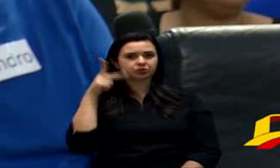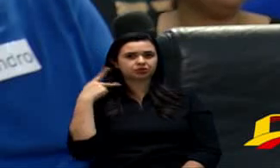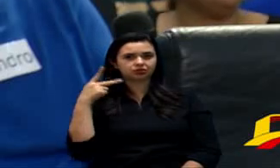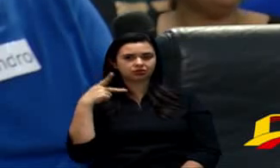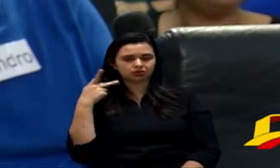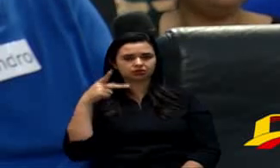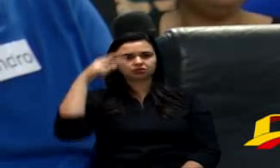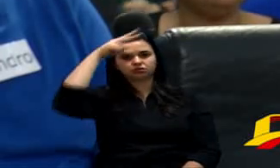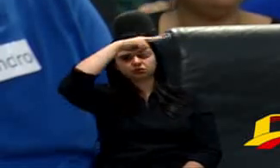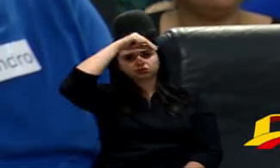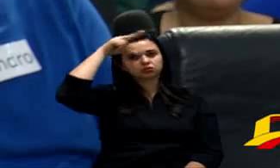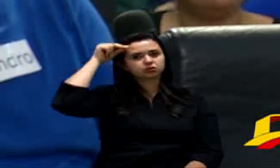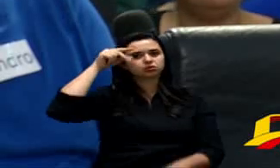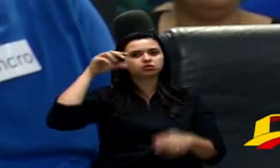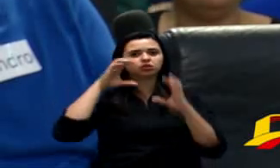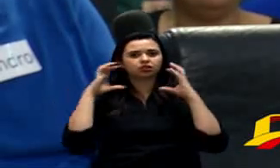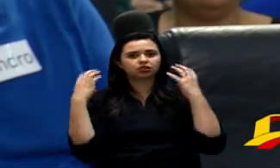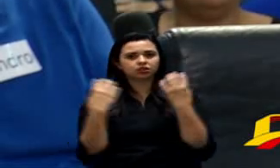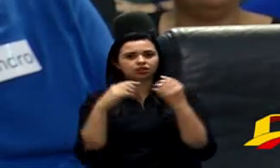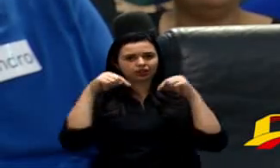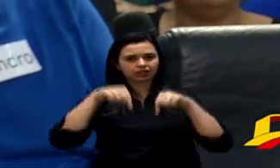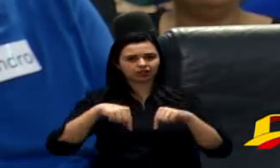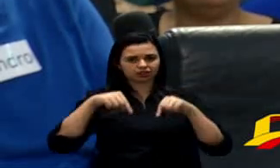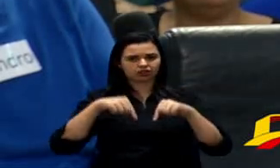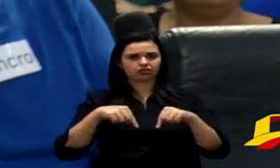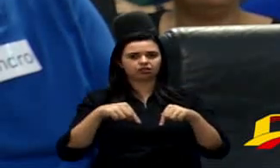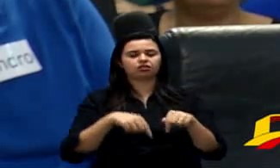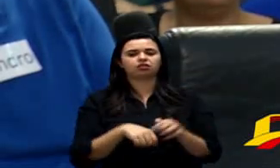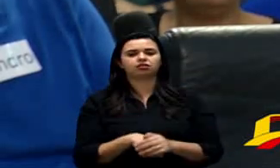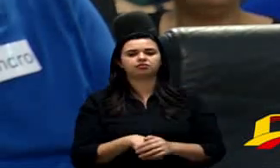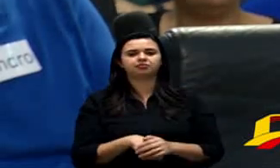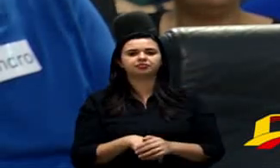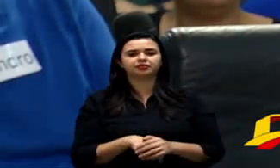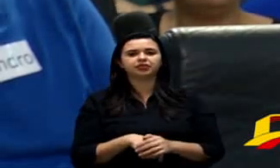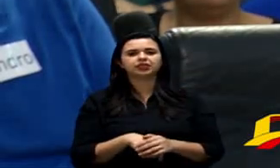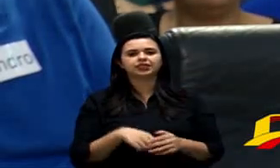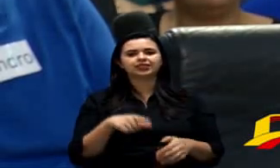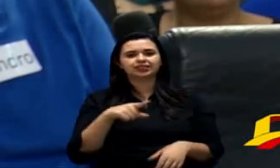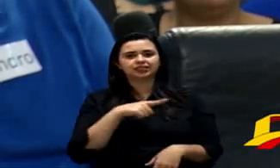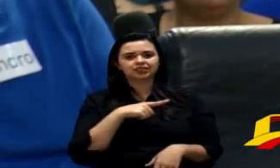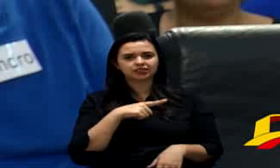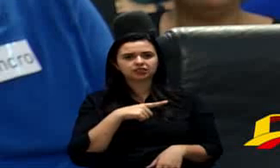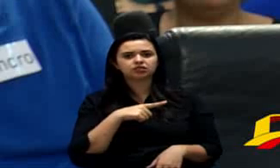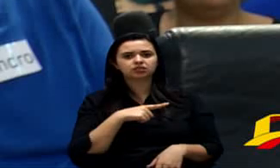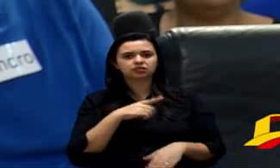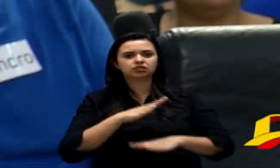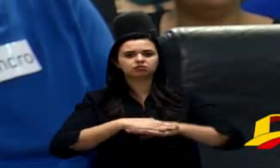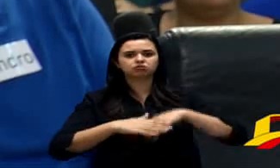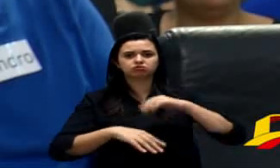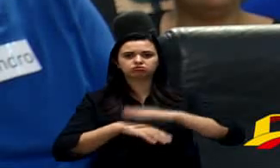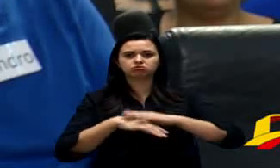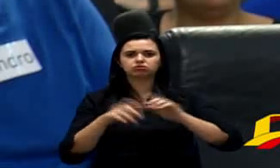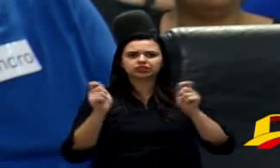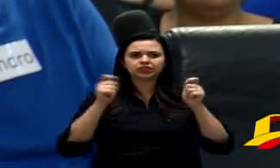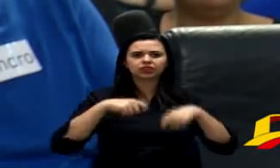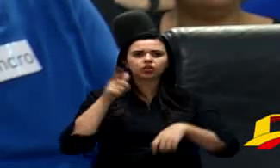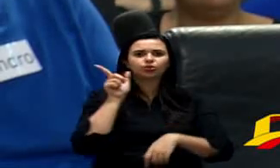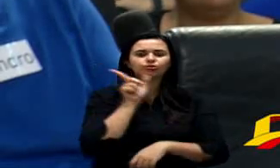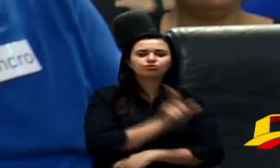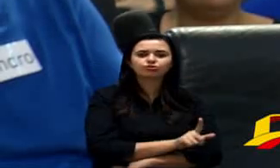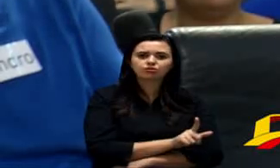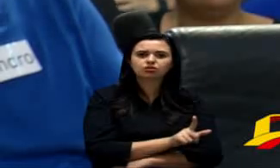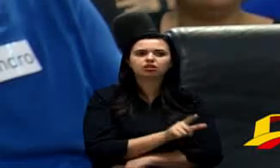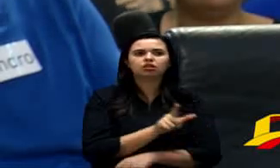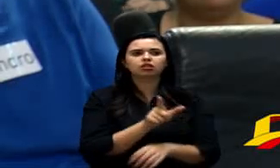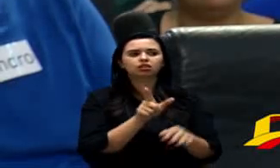da prefeitura e dessa casa legislativa e que tiveram poder de melhorar o recinto do Sandro ou que